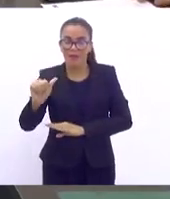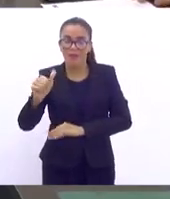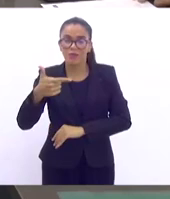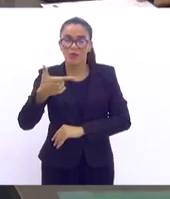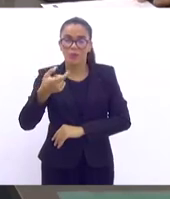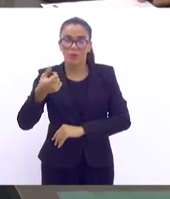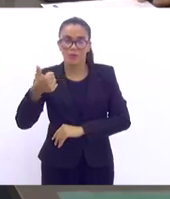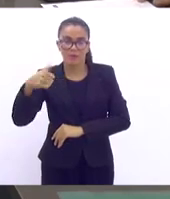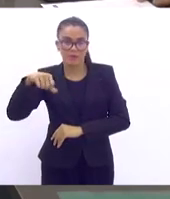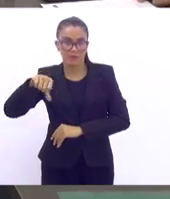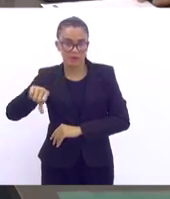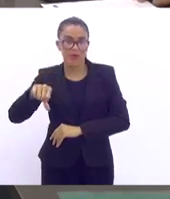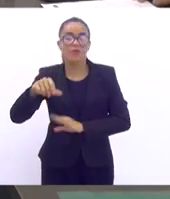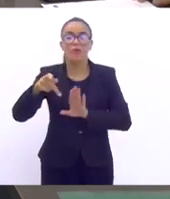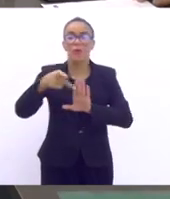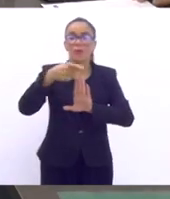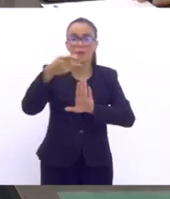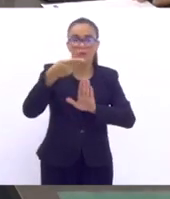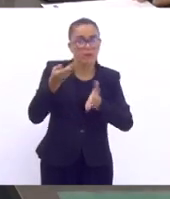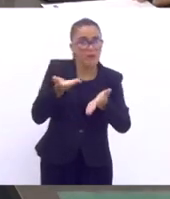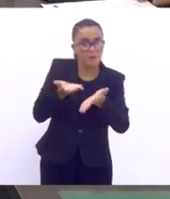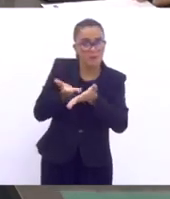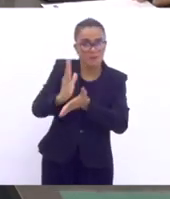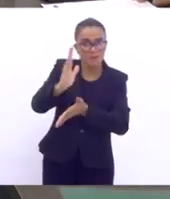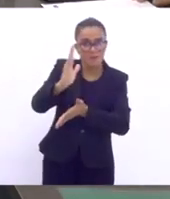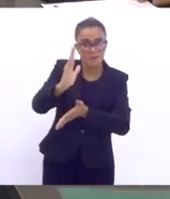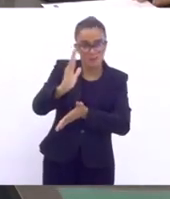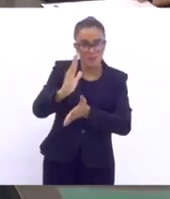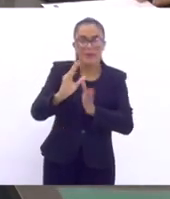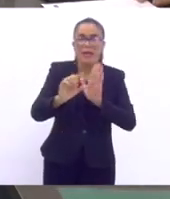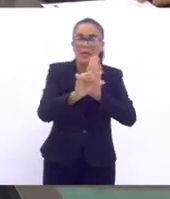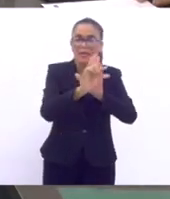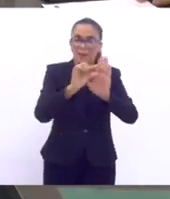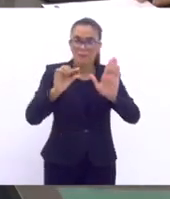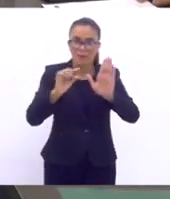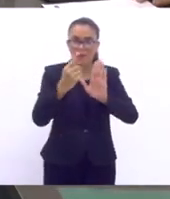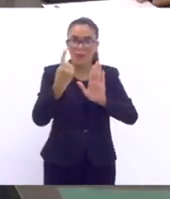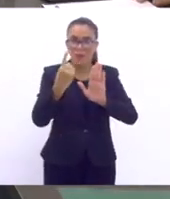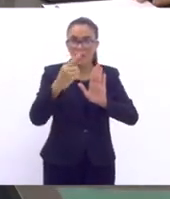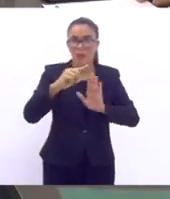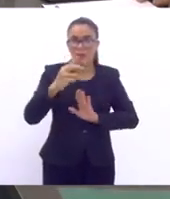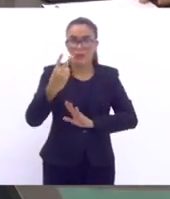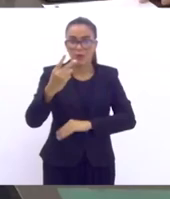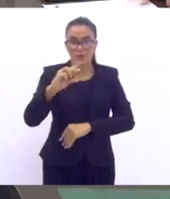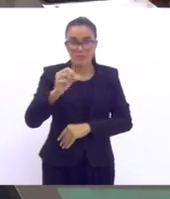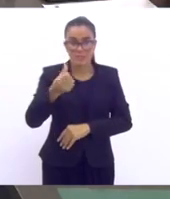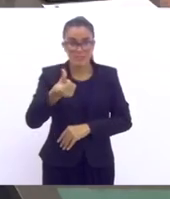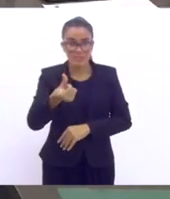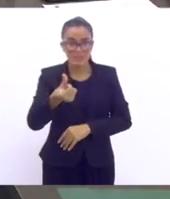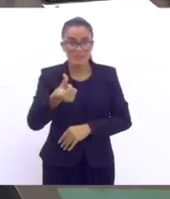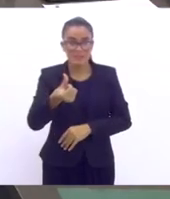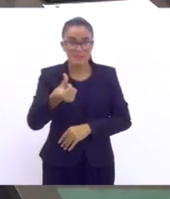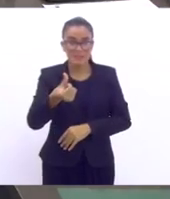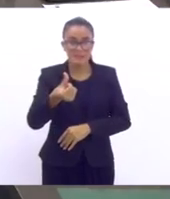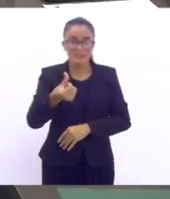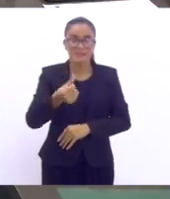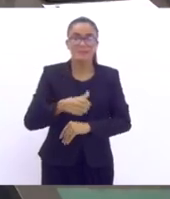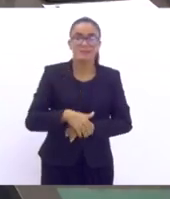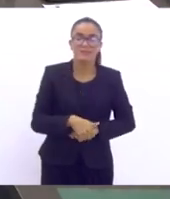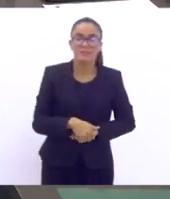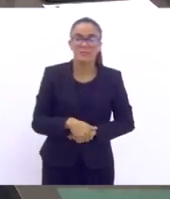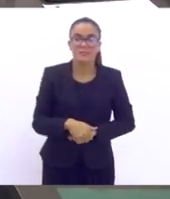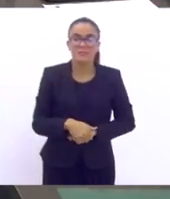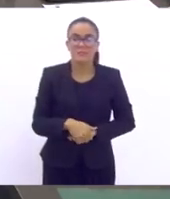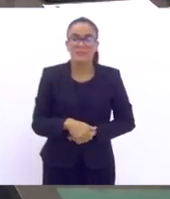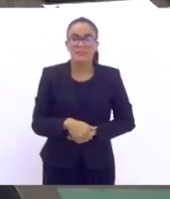o parecer é pela aprovação das emendas um dois e seis vou